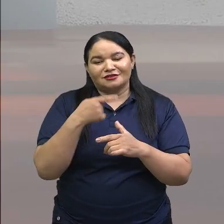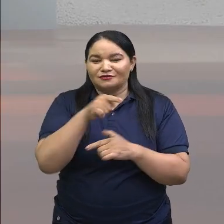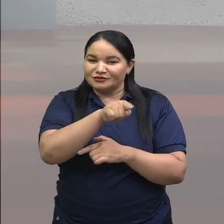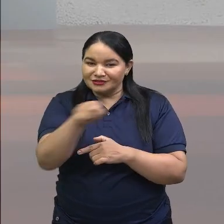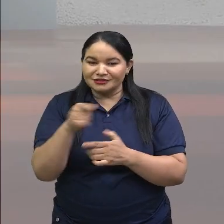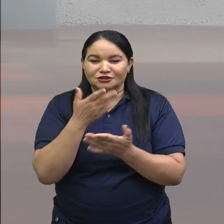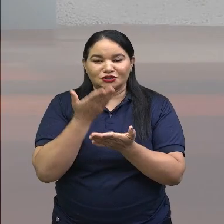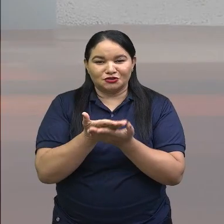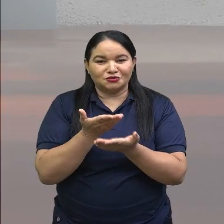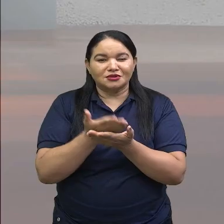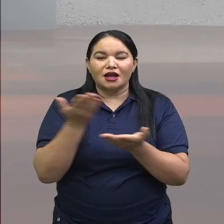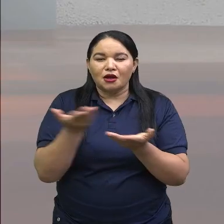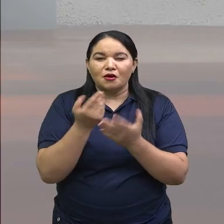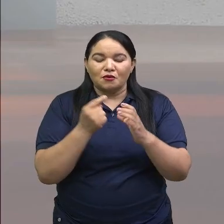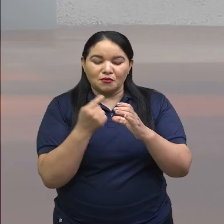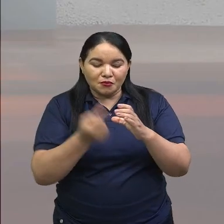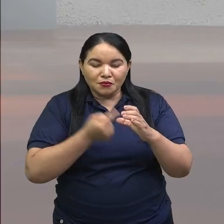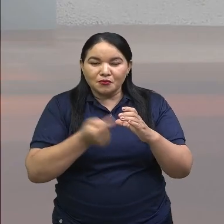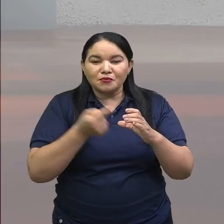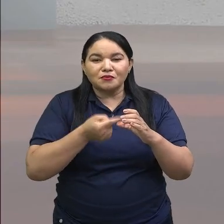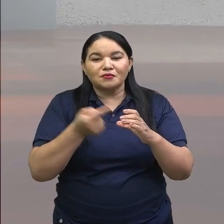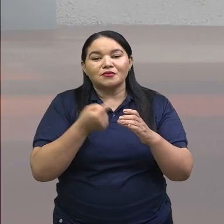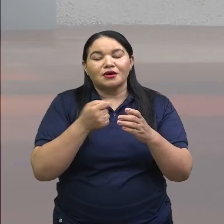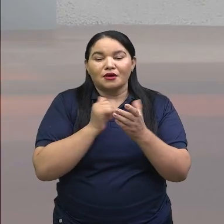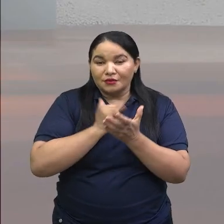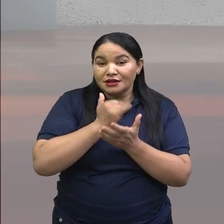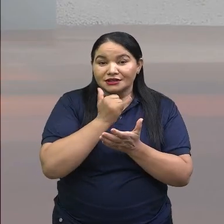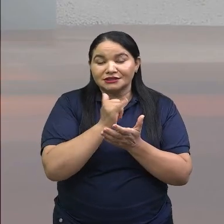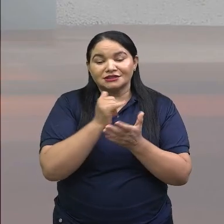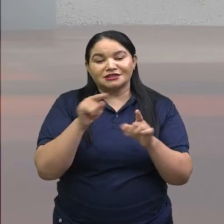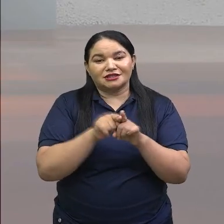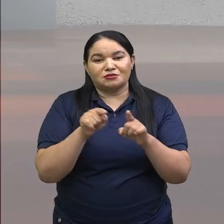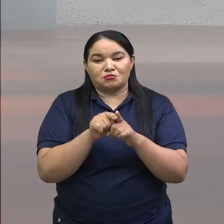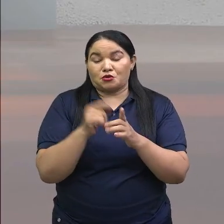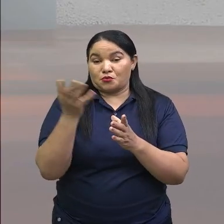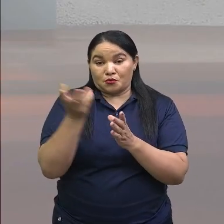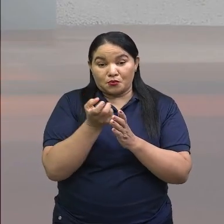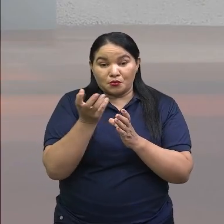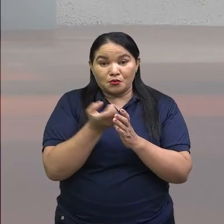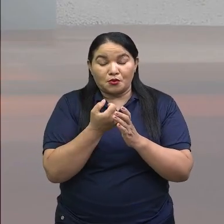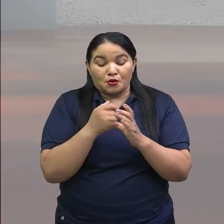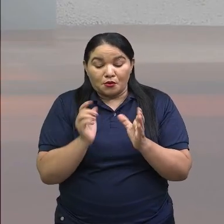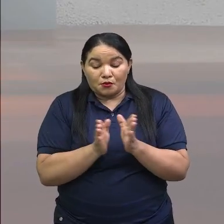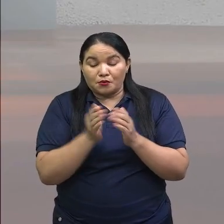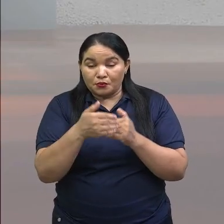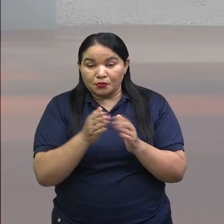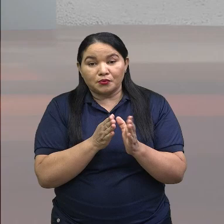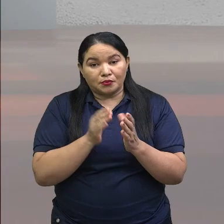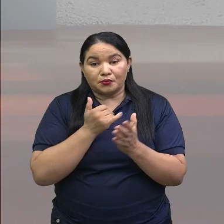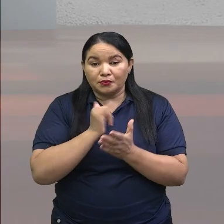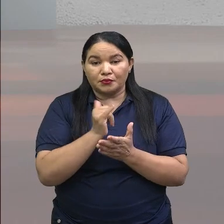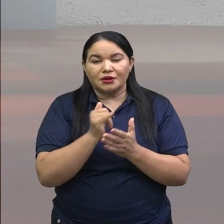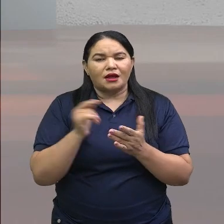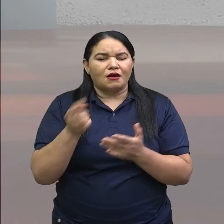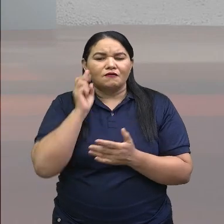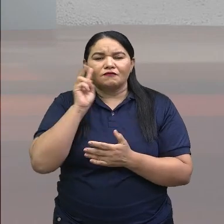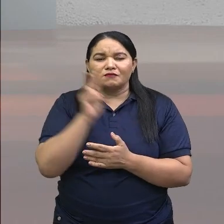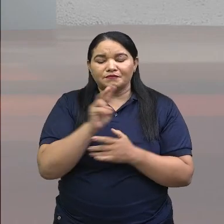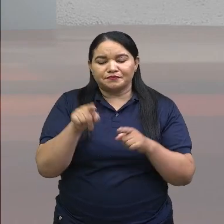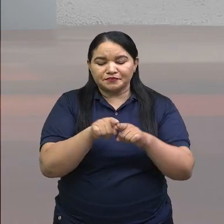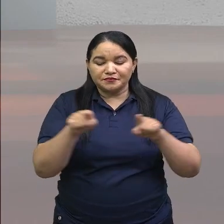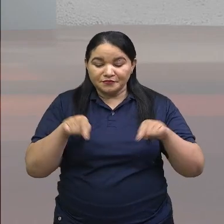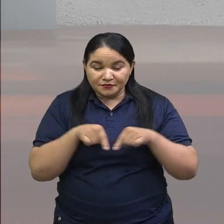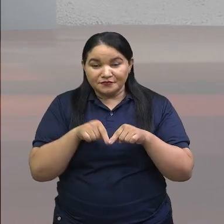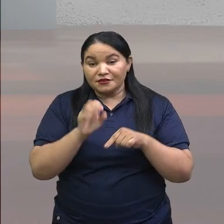geradores e os receptores. E quando você tiver, a partir de agora, olhar para uma sala de aula, na tua